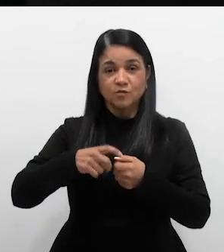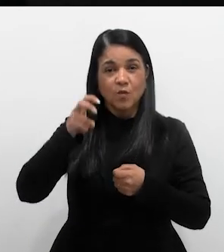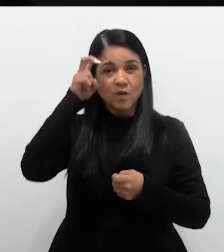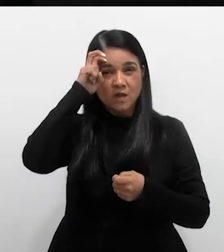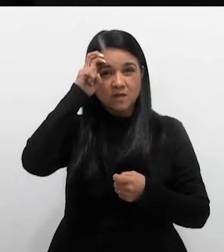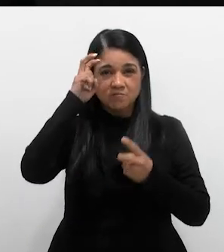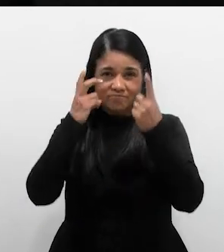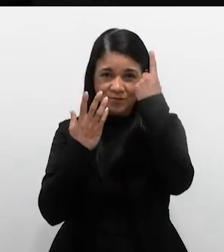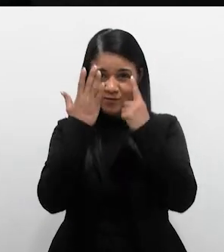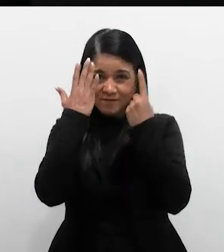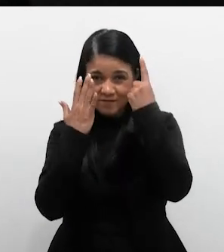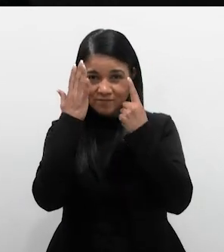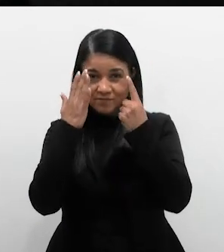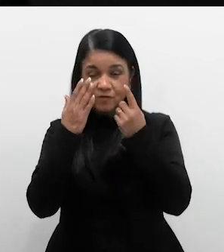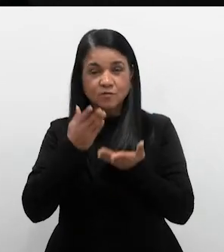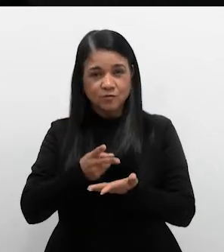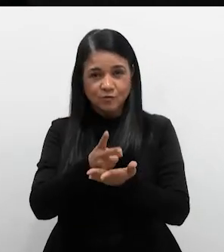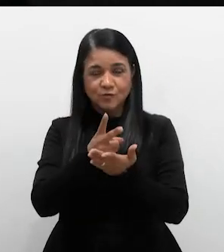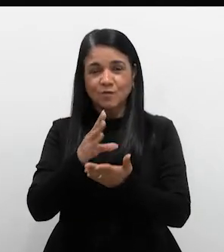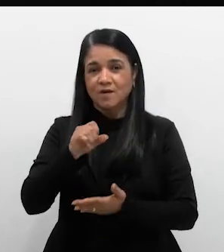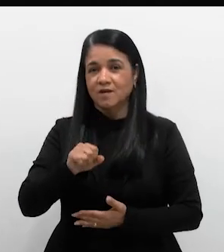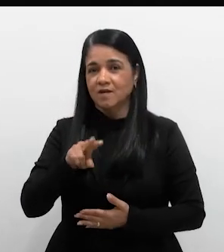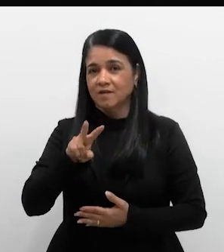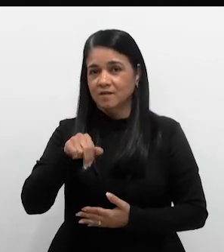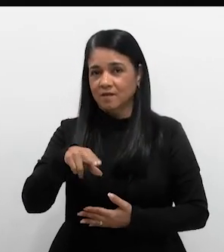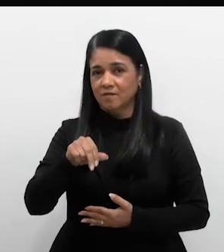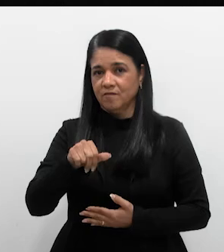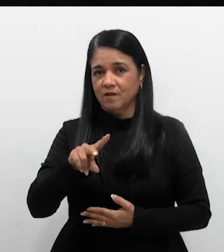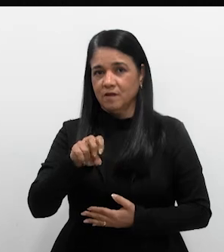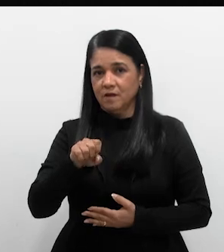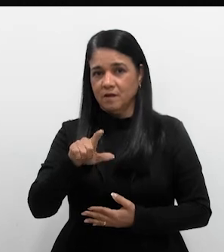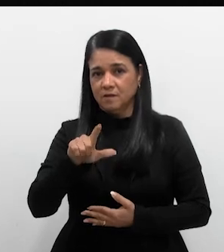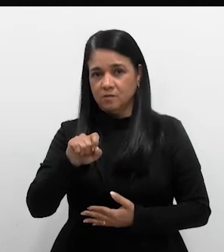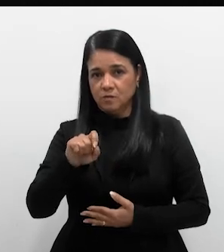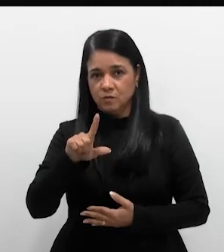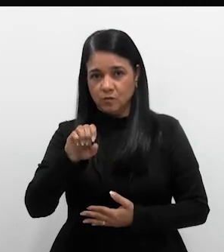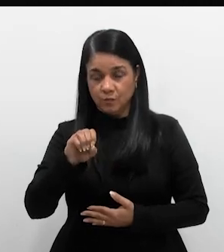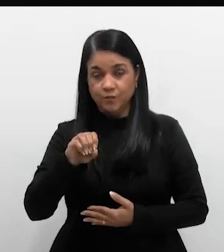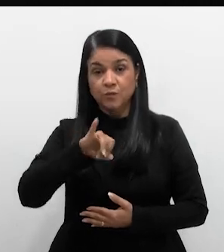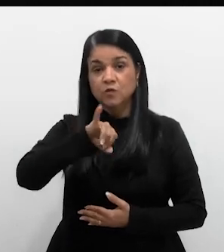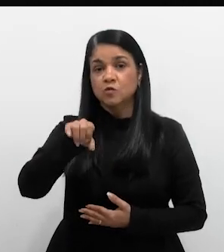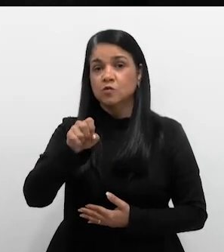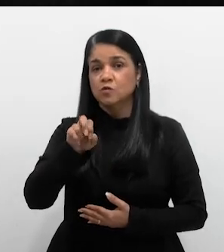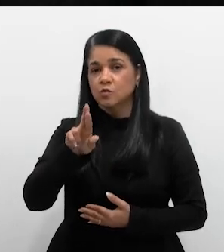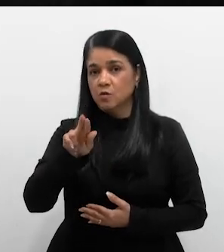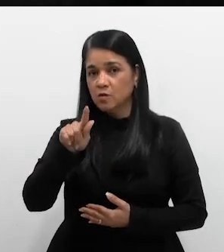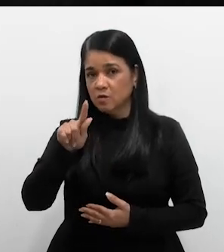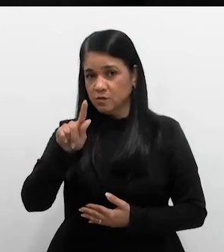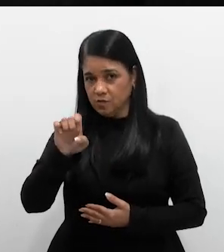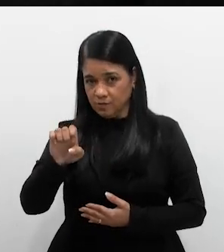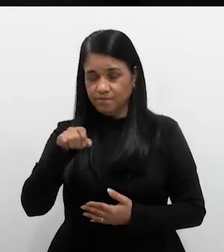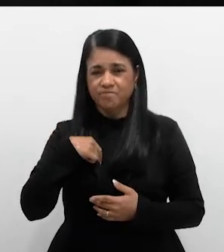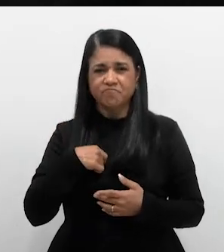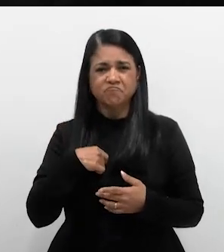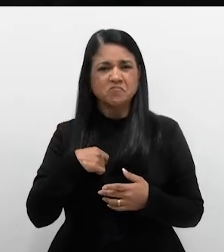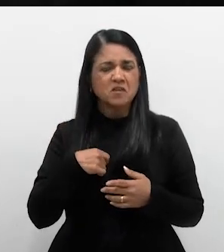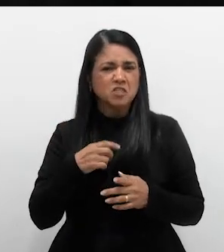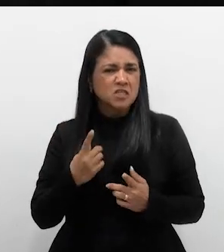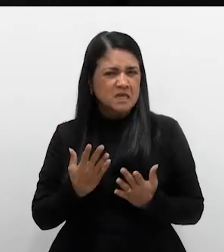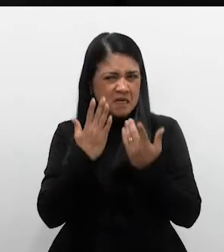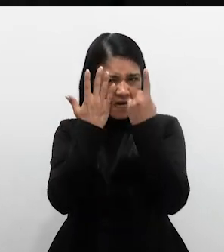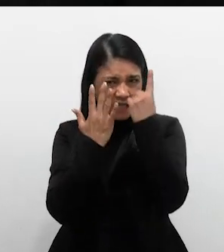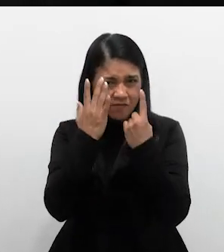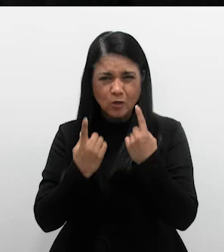Voltamos com Quintas com Quintais e eu sigo conversando com o carnavalesco do Salgueiro, Jorge Silveira. Jorge, ninguém faz carnaval